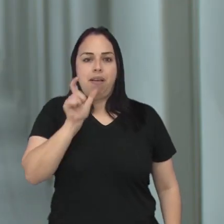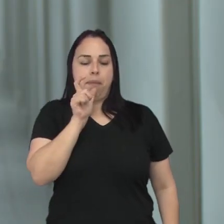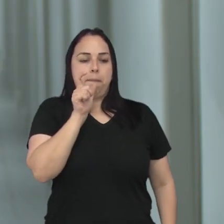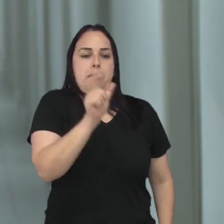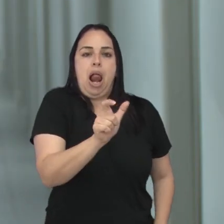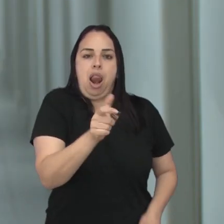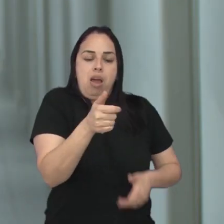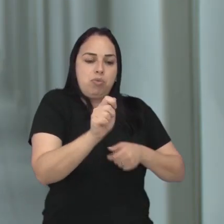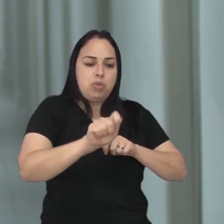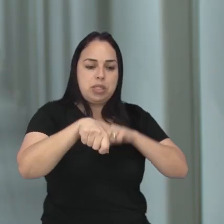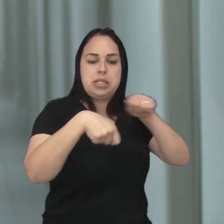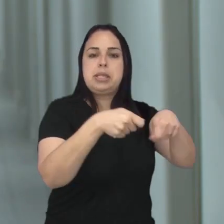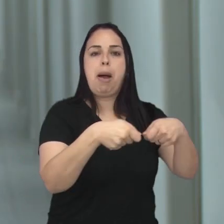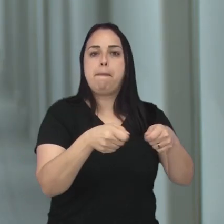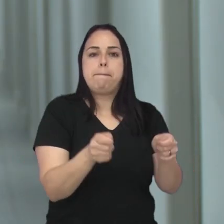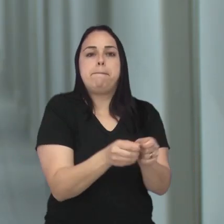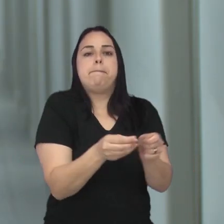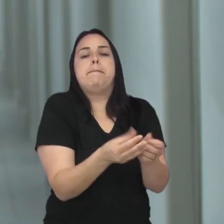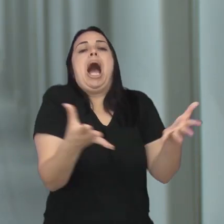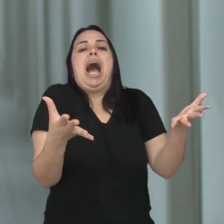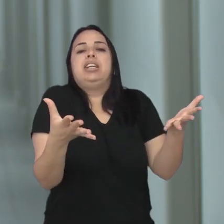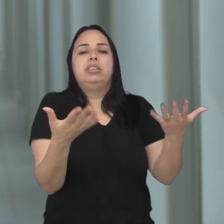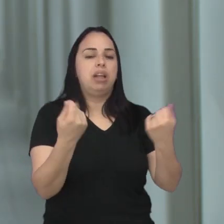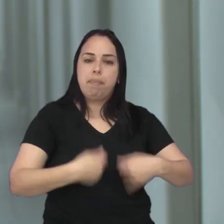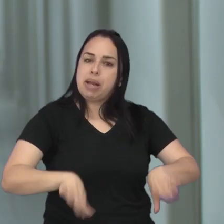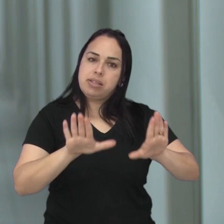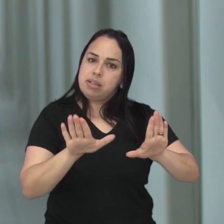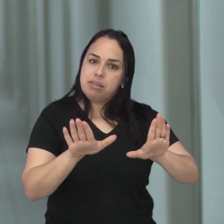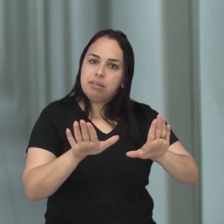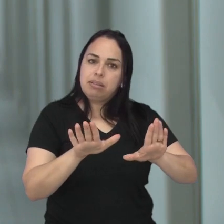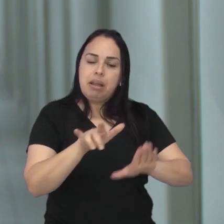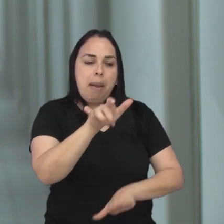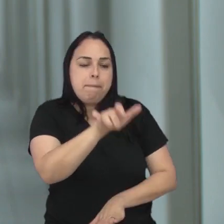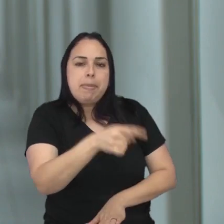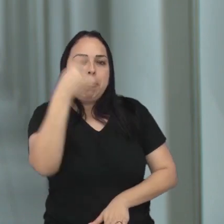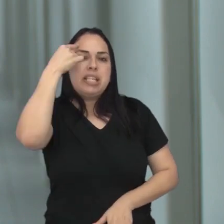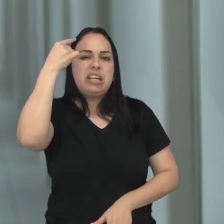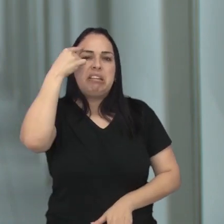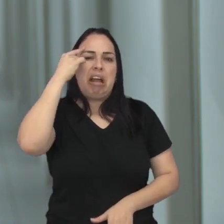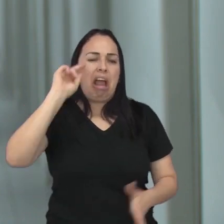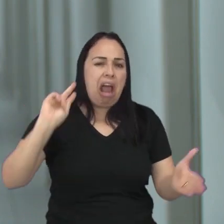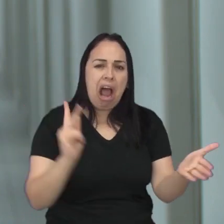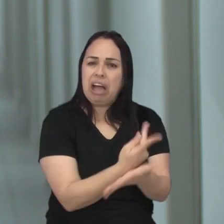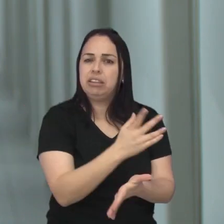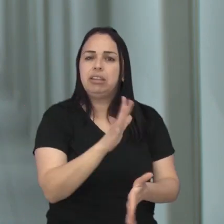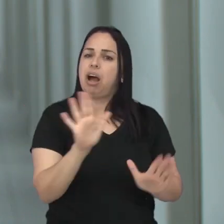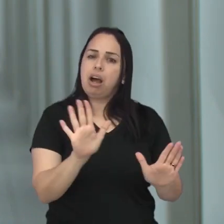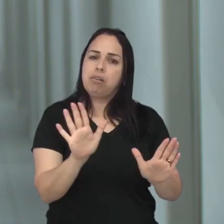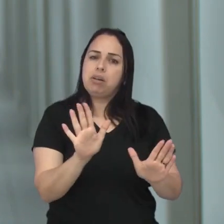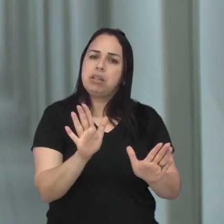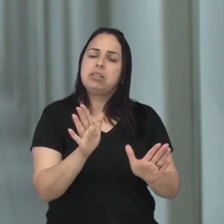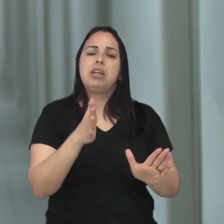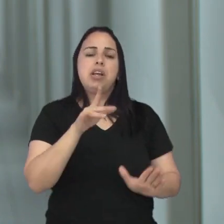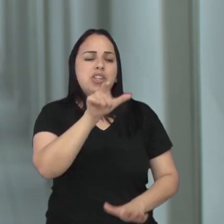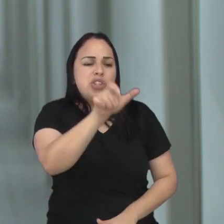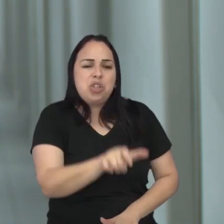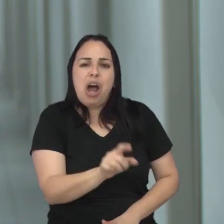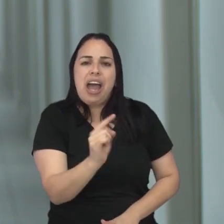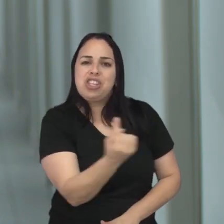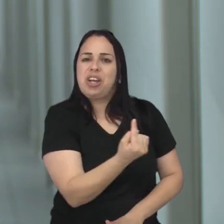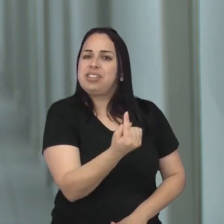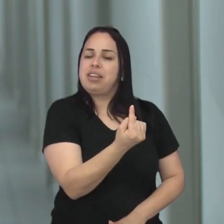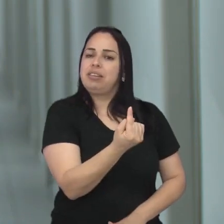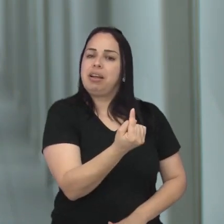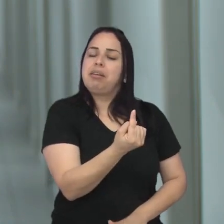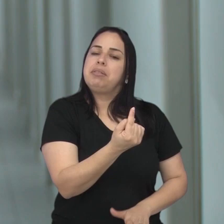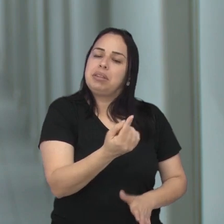não é preciso você falar uma palavra mágica, né? A pessoa ela fica constrangida porque ela acha que tem algo errado acontecendo com ela, que